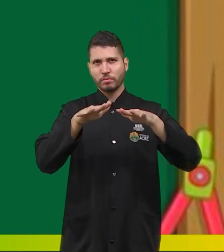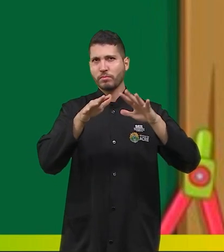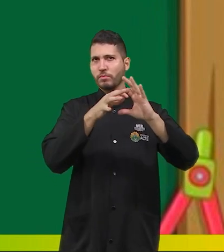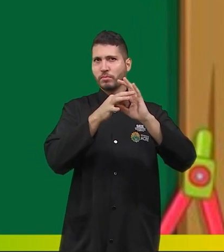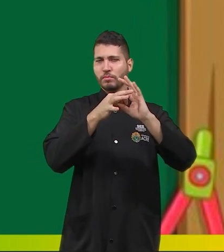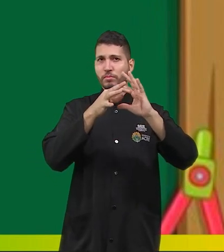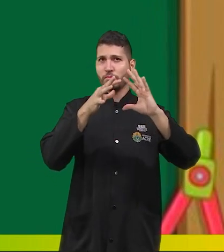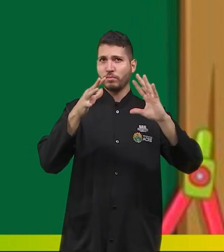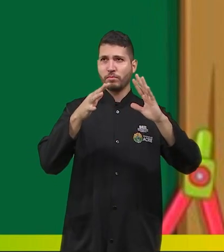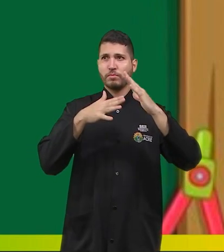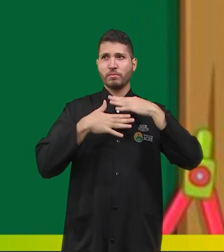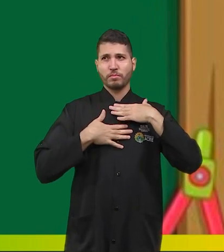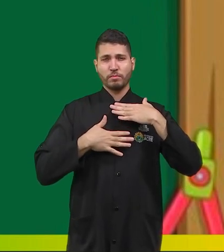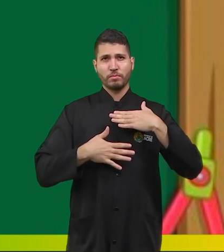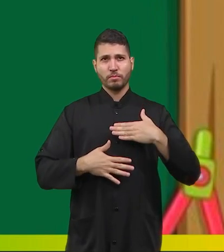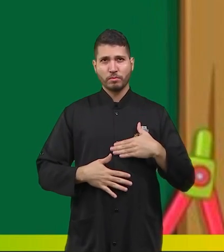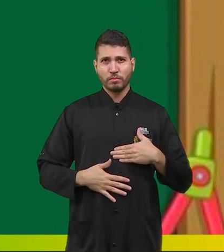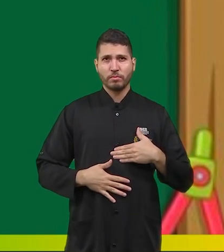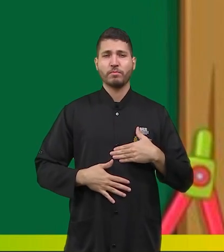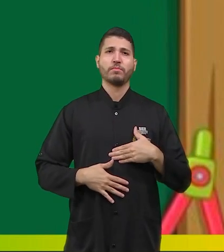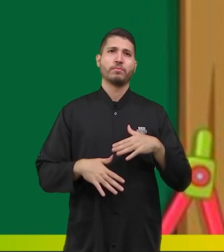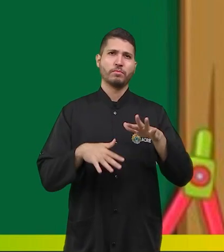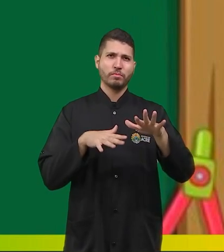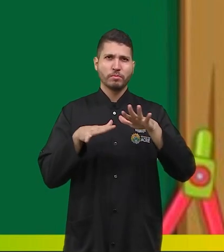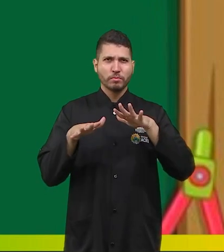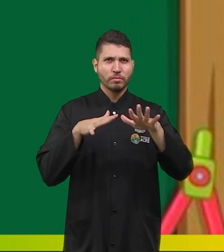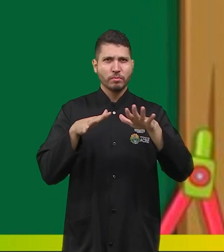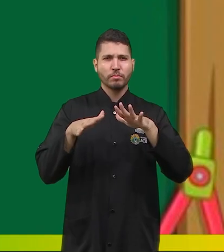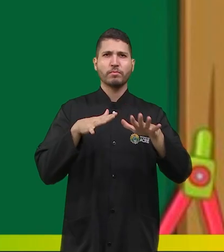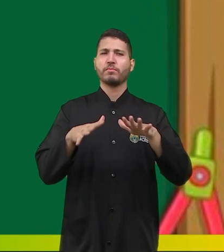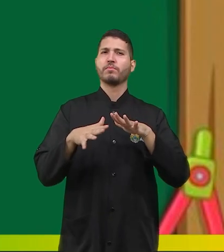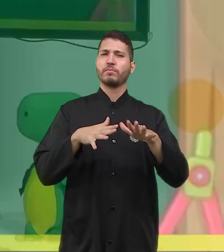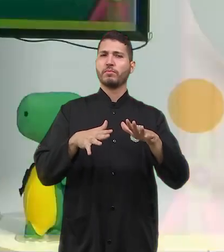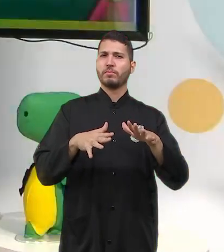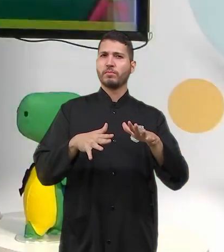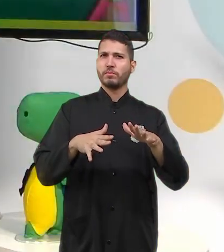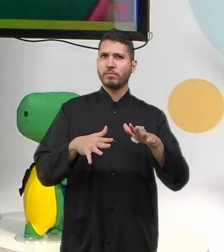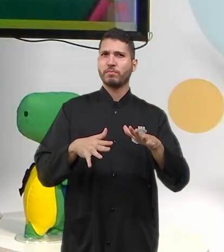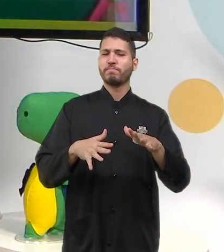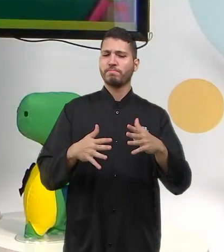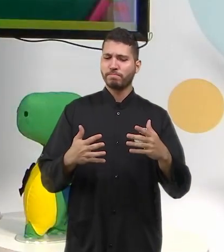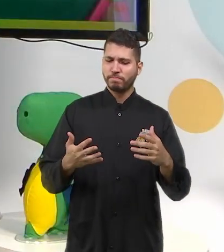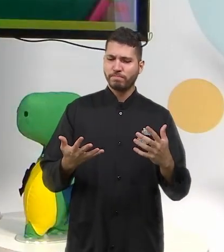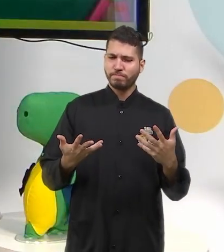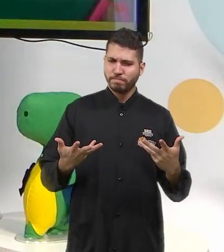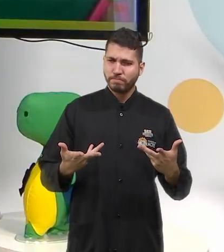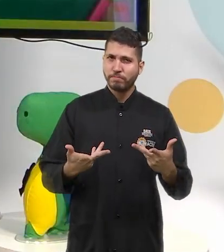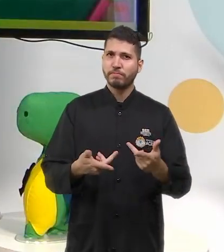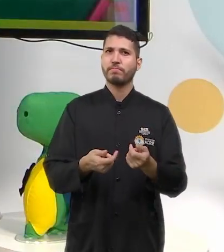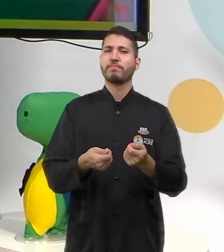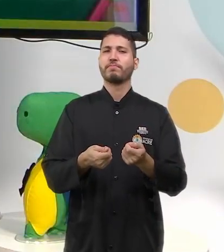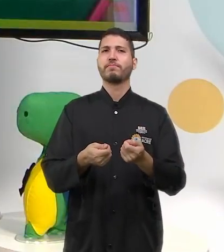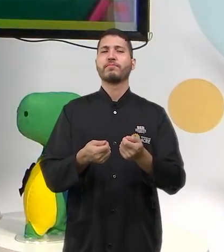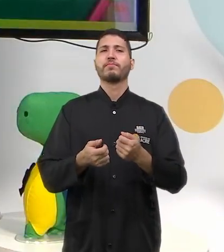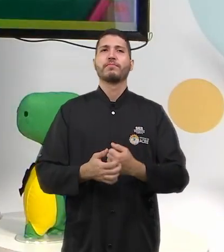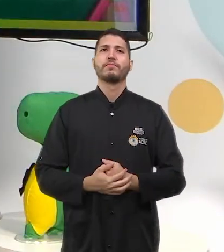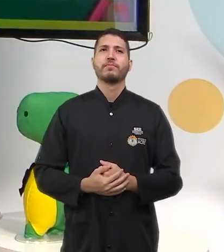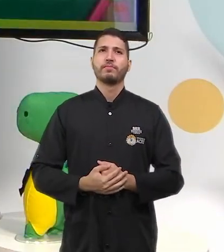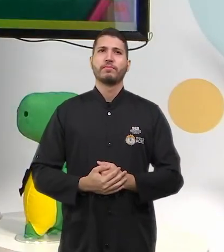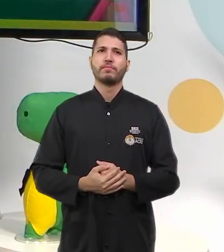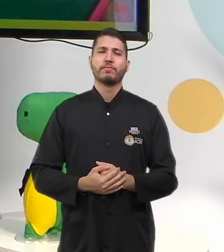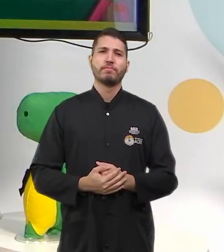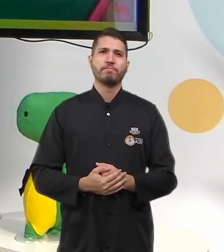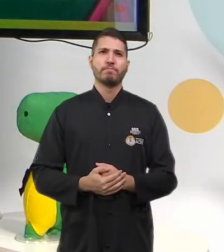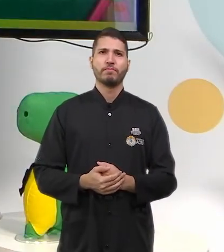ao corpo executar movimentos com eficiência. Então, tem um conjunto mais amplo